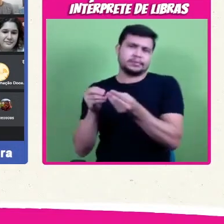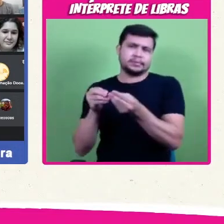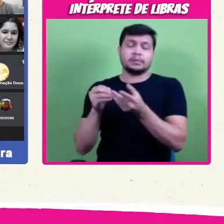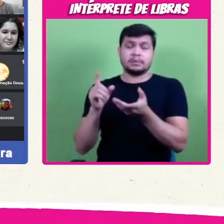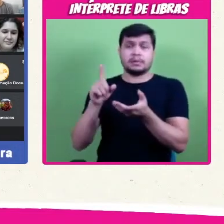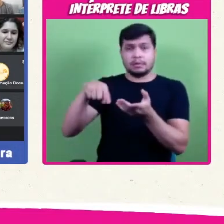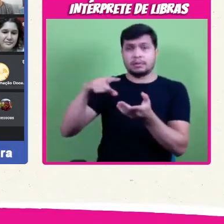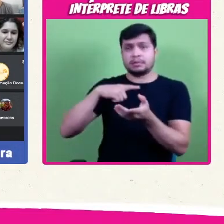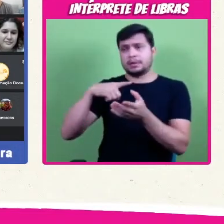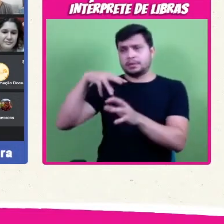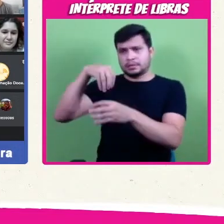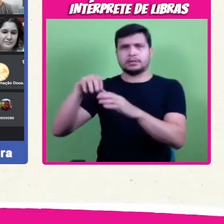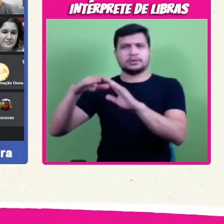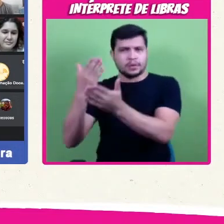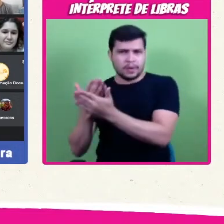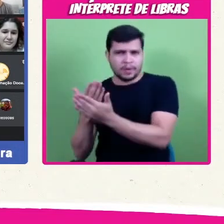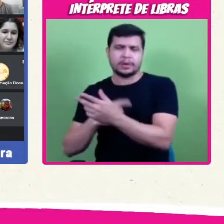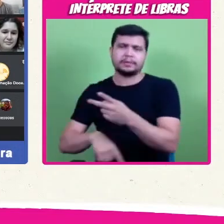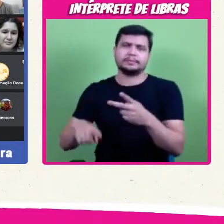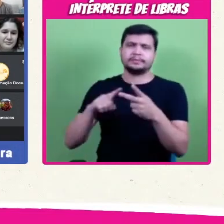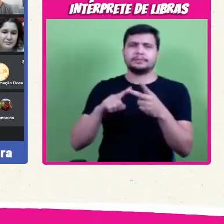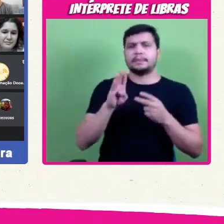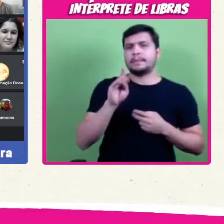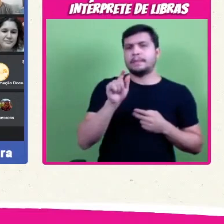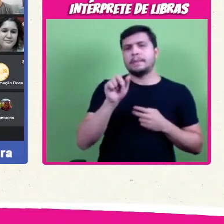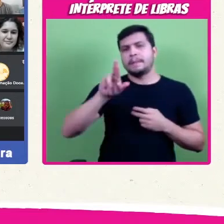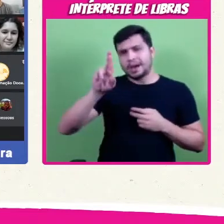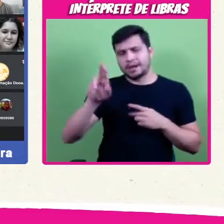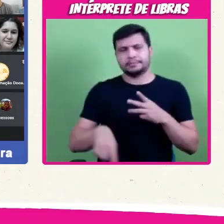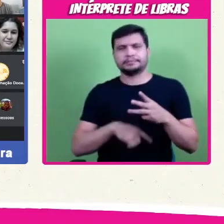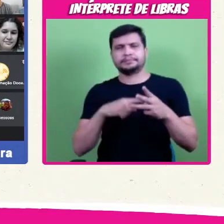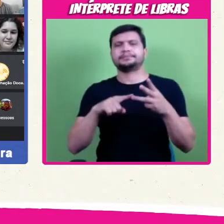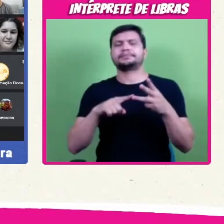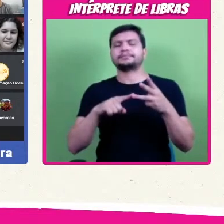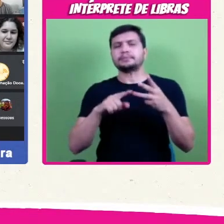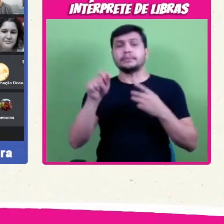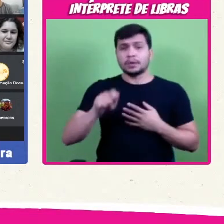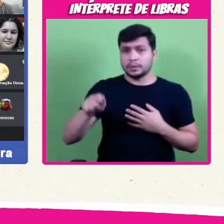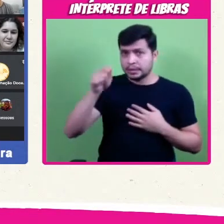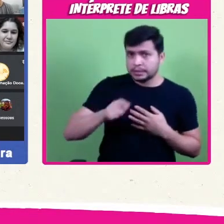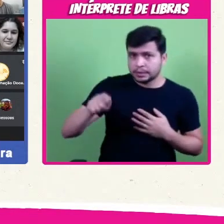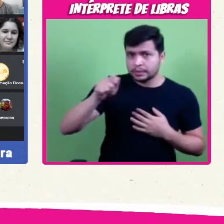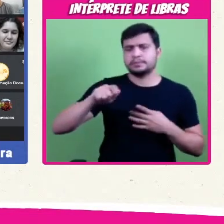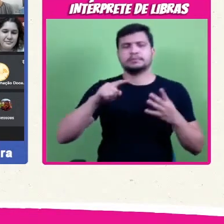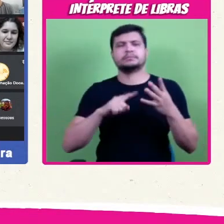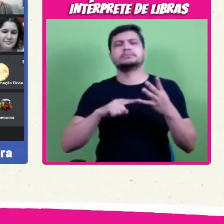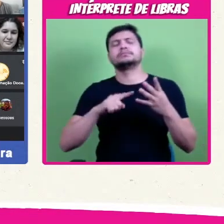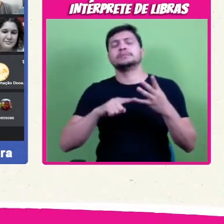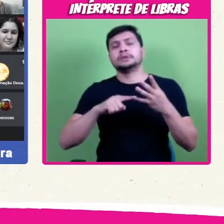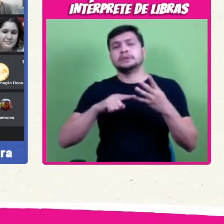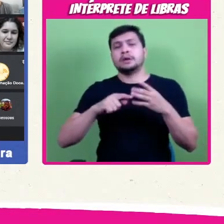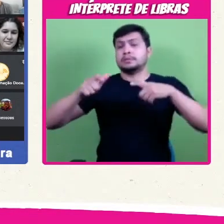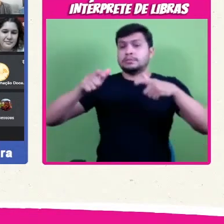como bares, associações, terreiros de religiões de matriz africana, né? Então, assim,